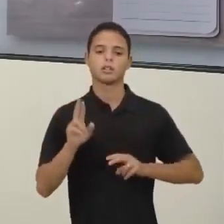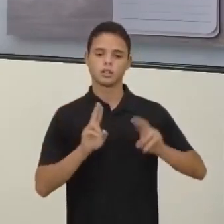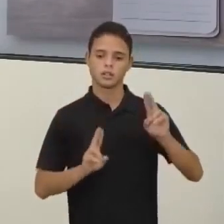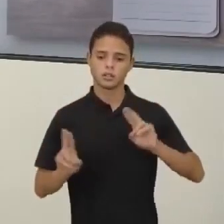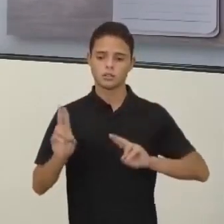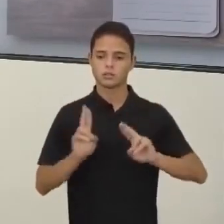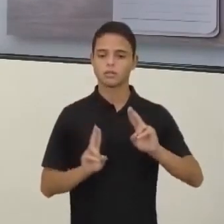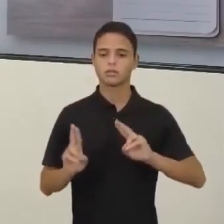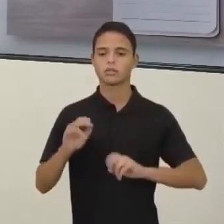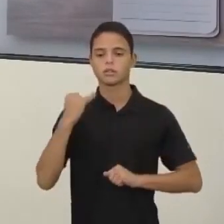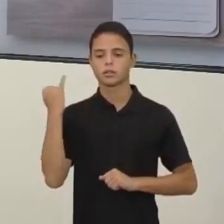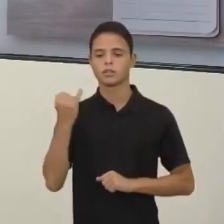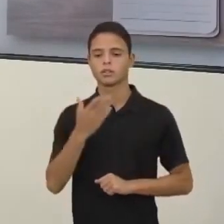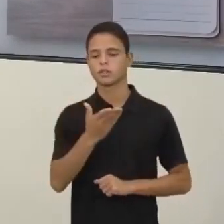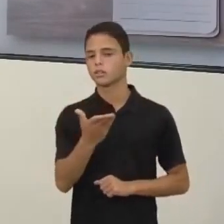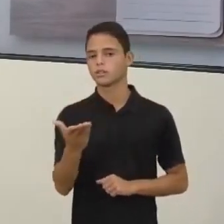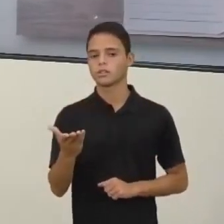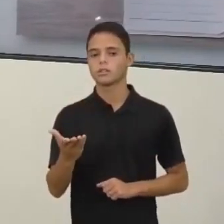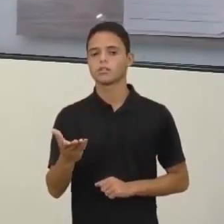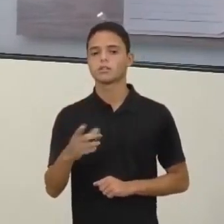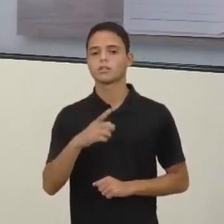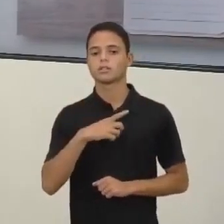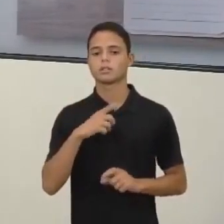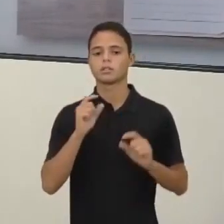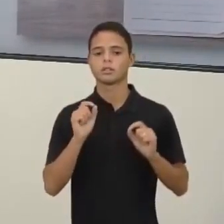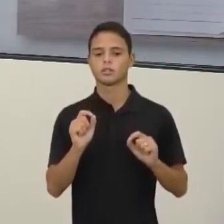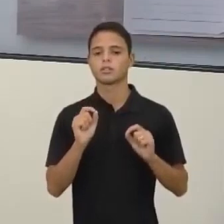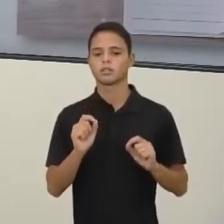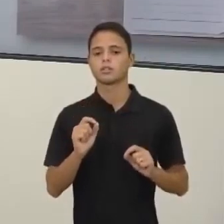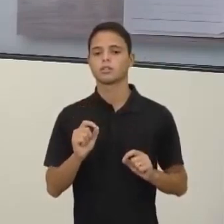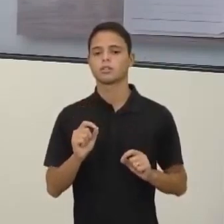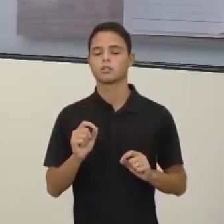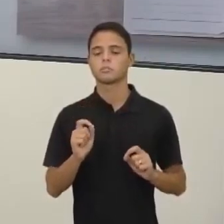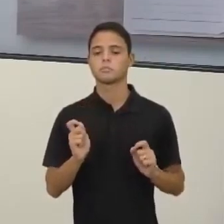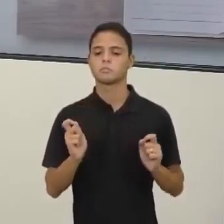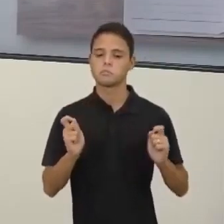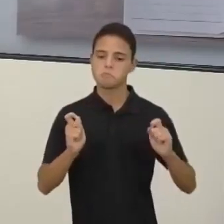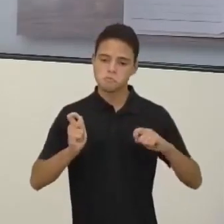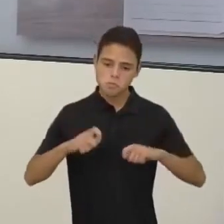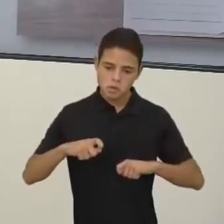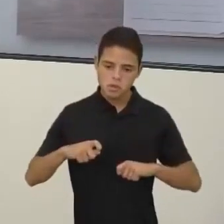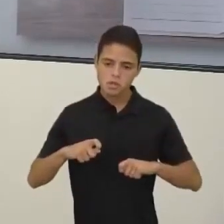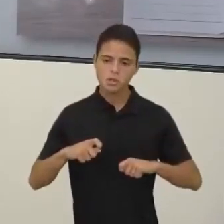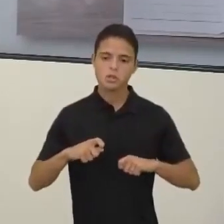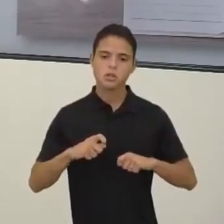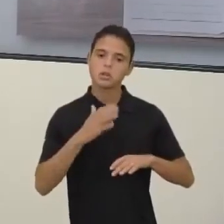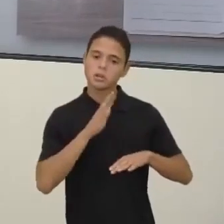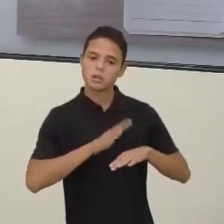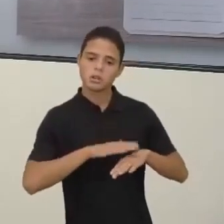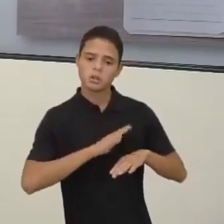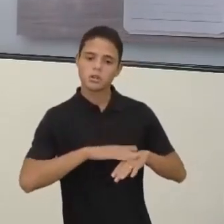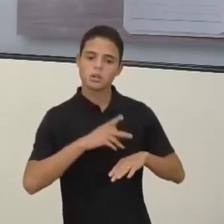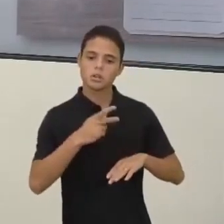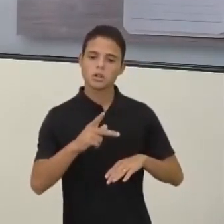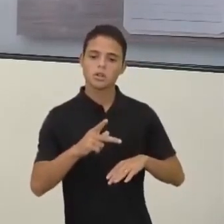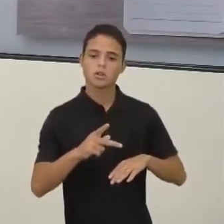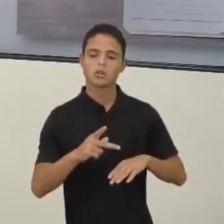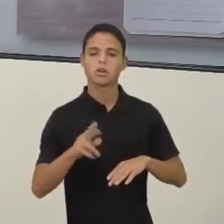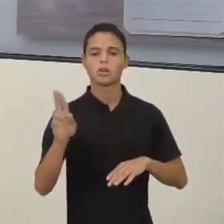importante que você tenha a capacidade de exercitar os seus